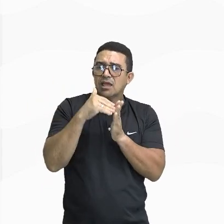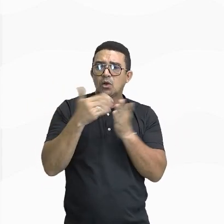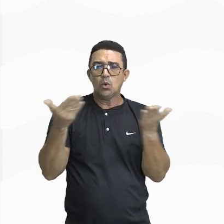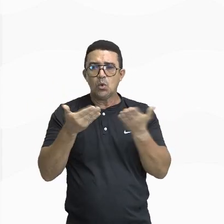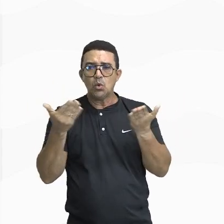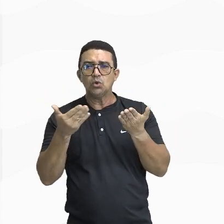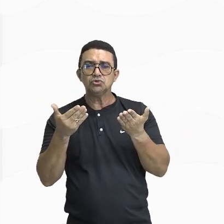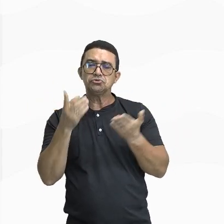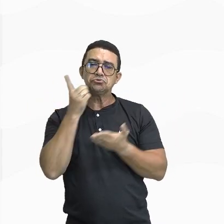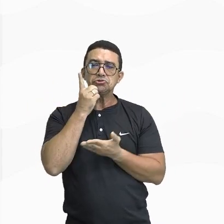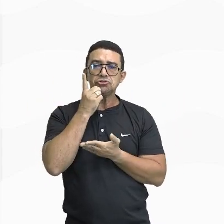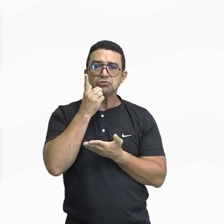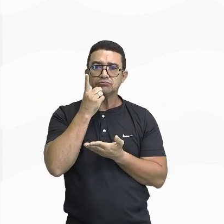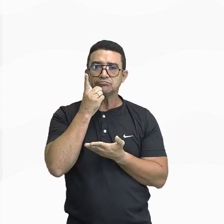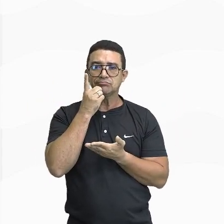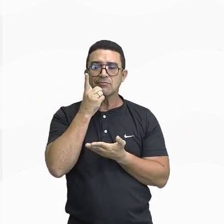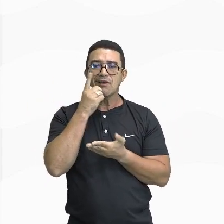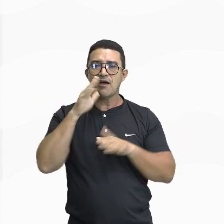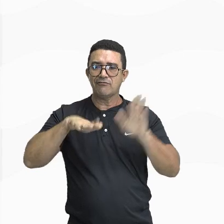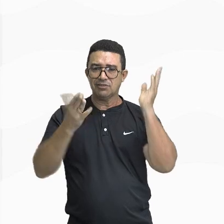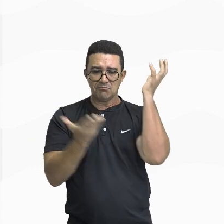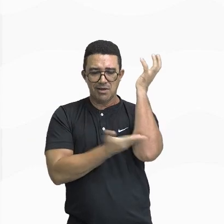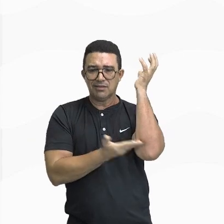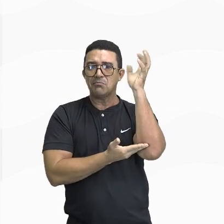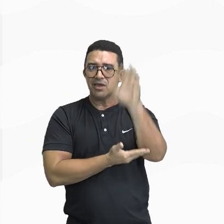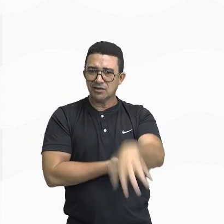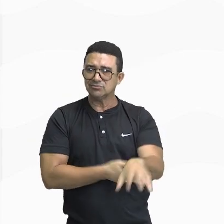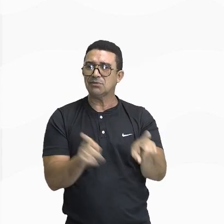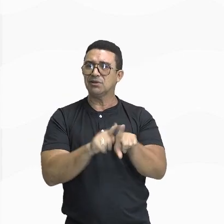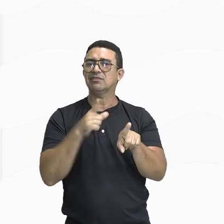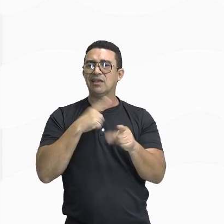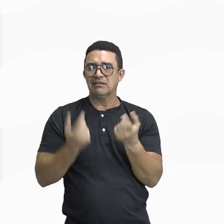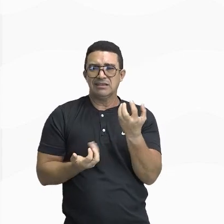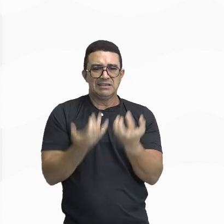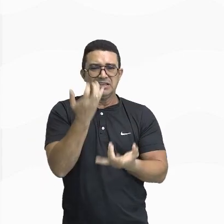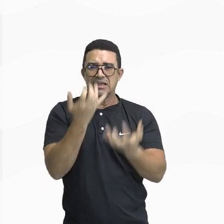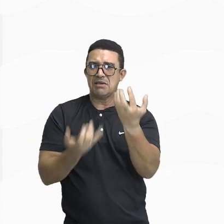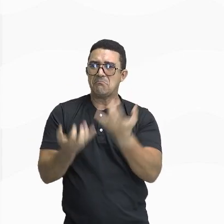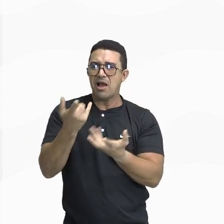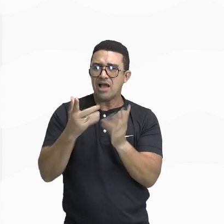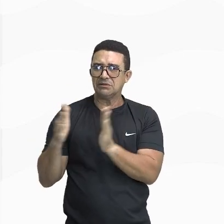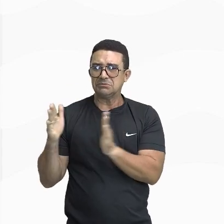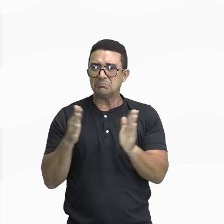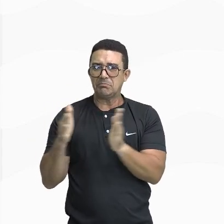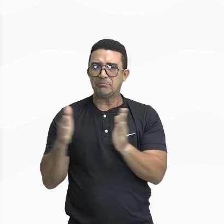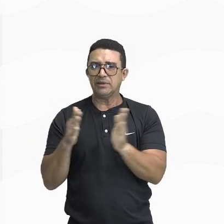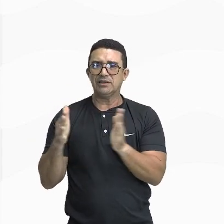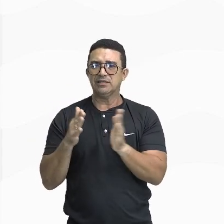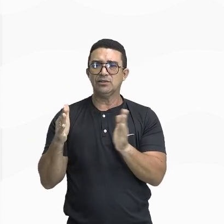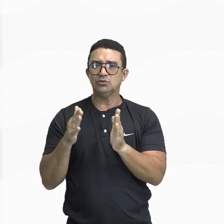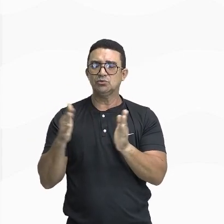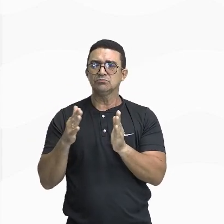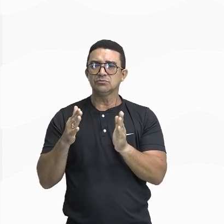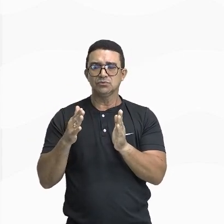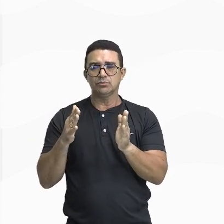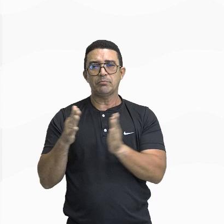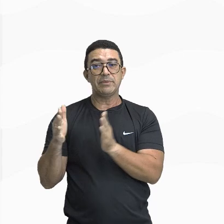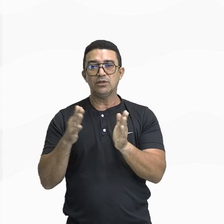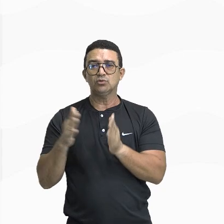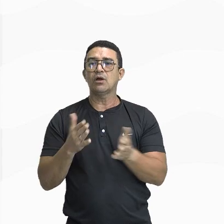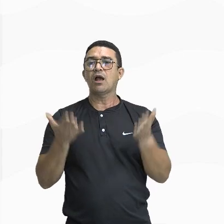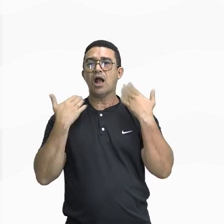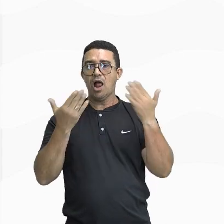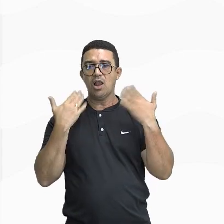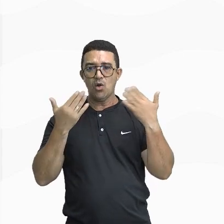ocorrendo, às vezes, aí, além do desmatamento, muitas queimadas, principalmente no período aí do nosso verão